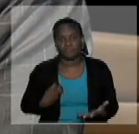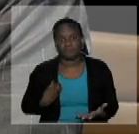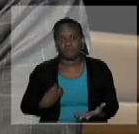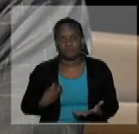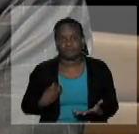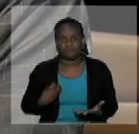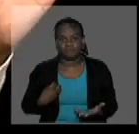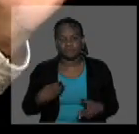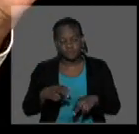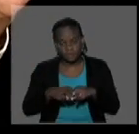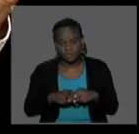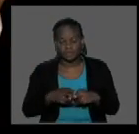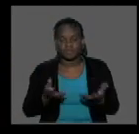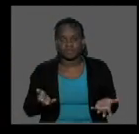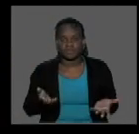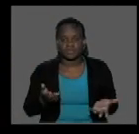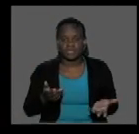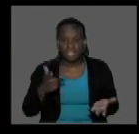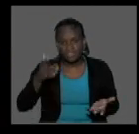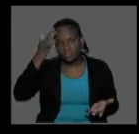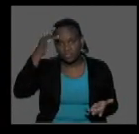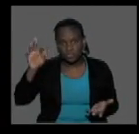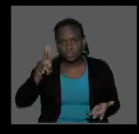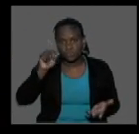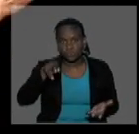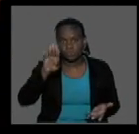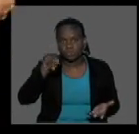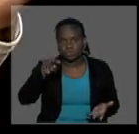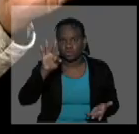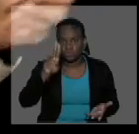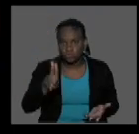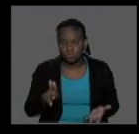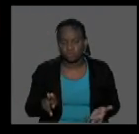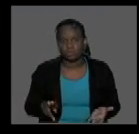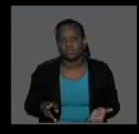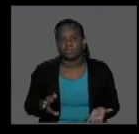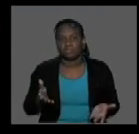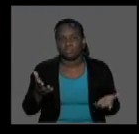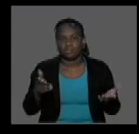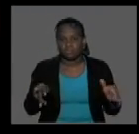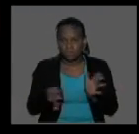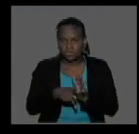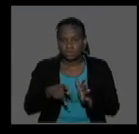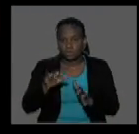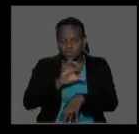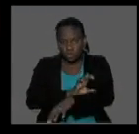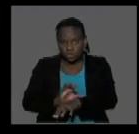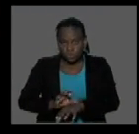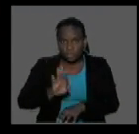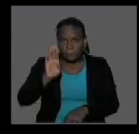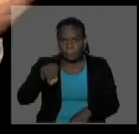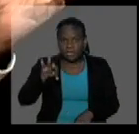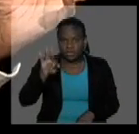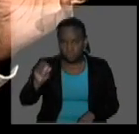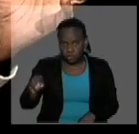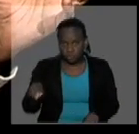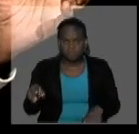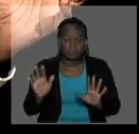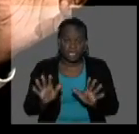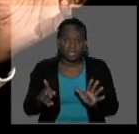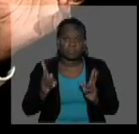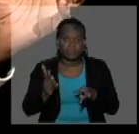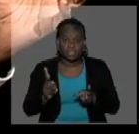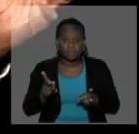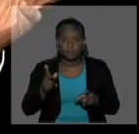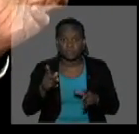por isso que eu existo. Esse é o pressuposto da filosofia Ubuntu, e que é Ubuntu do ponto de vista da cultura banto, mas é o